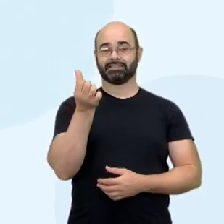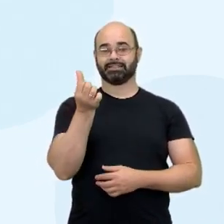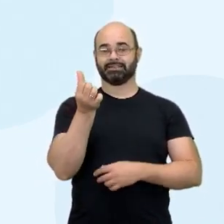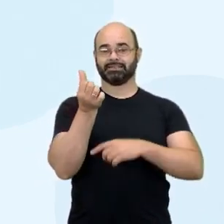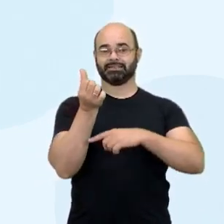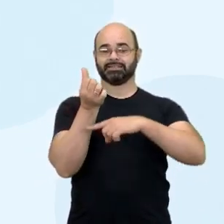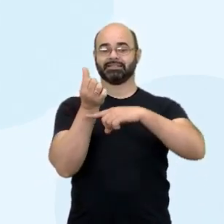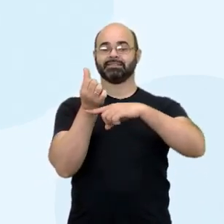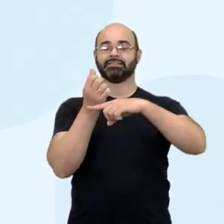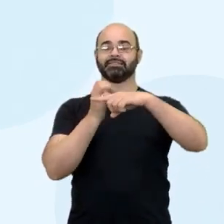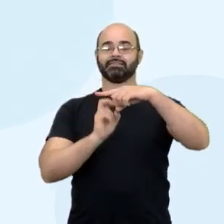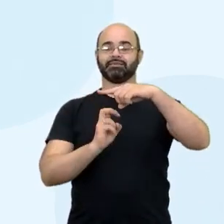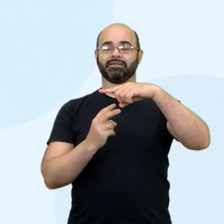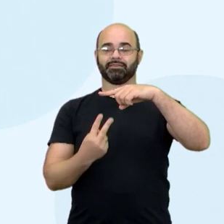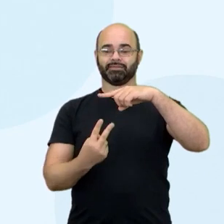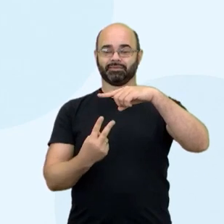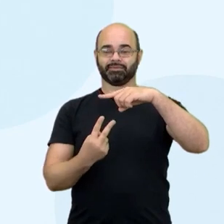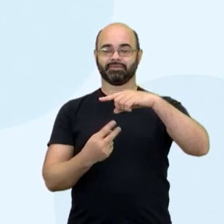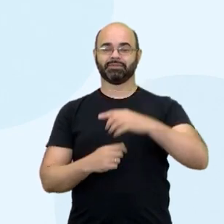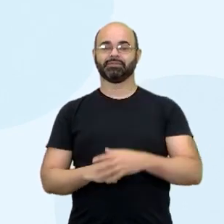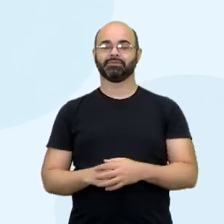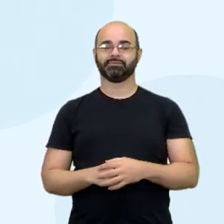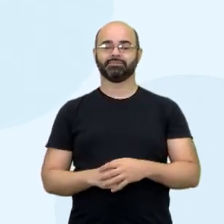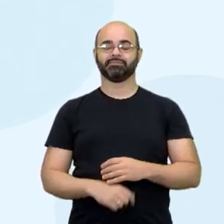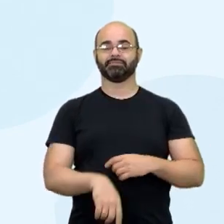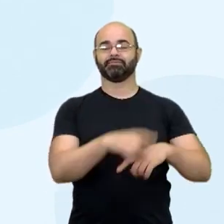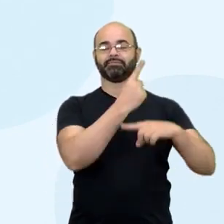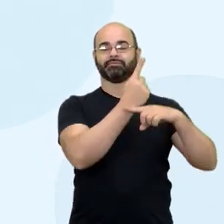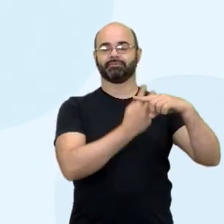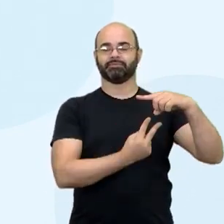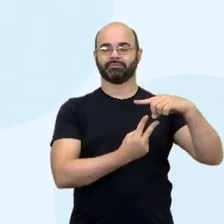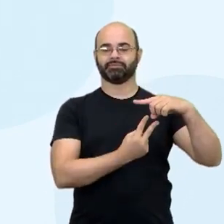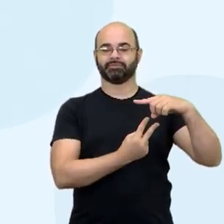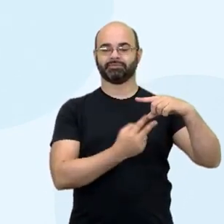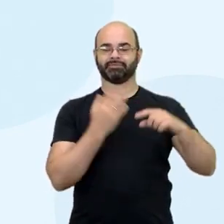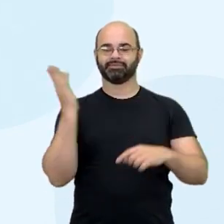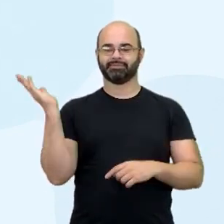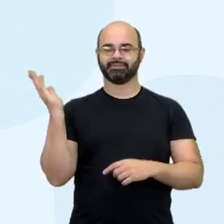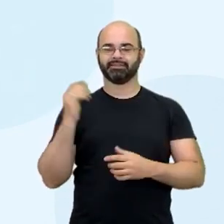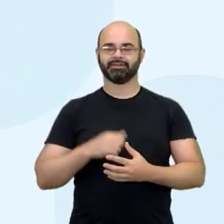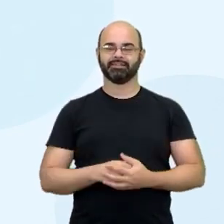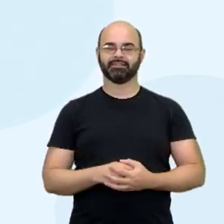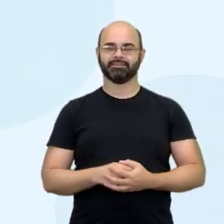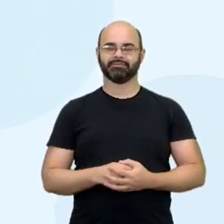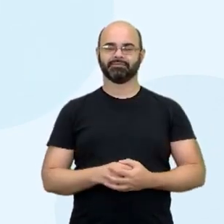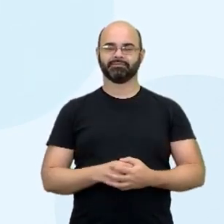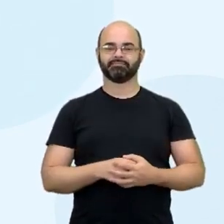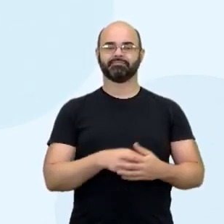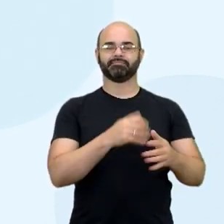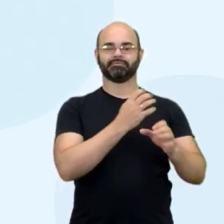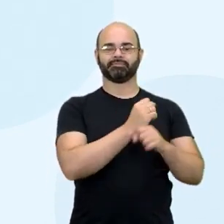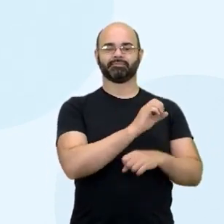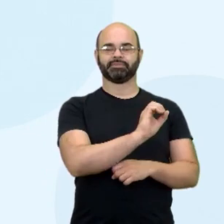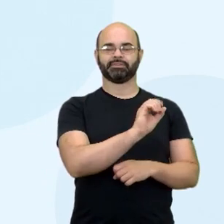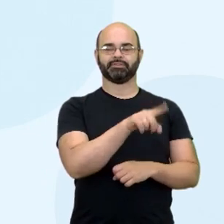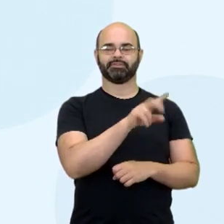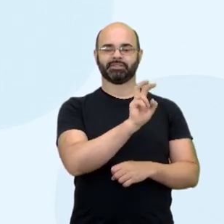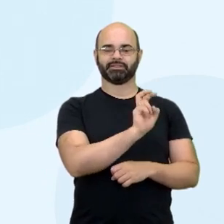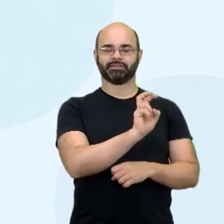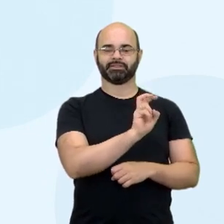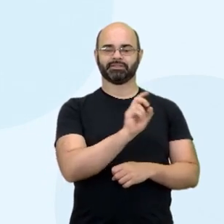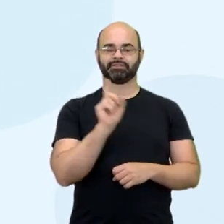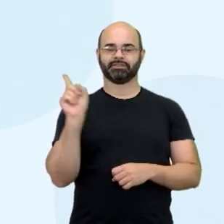vermelho, depois vai aparecer 1 sobre 2 ou meio em azul, que é igual a 0,5